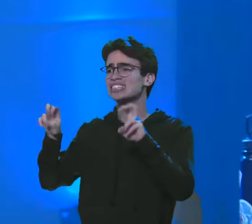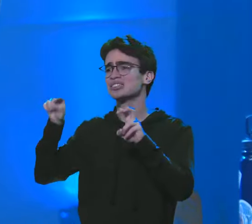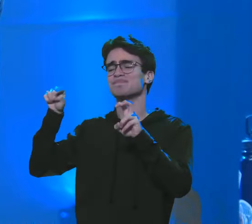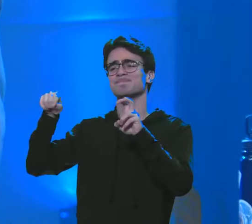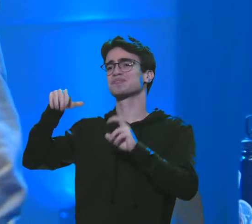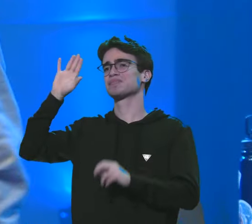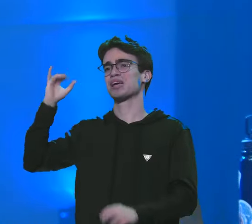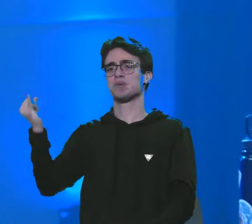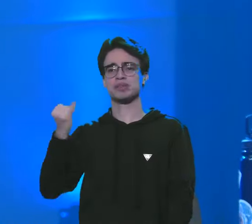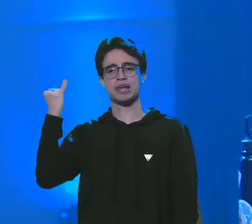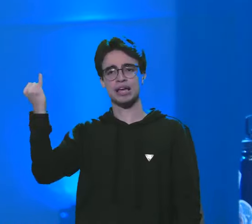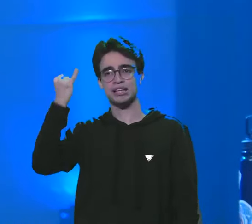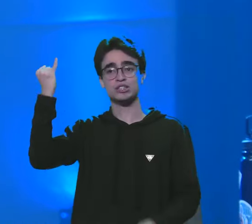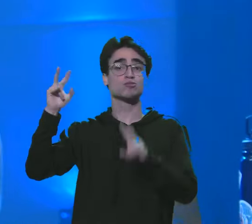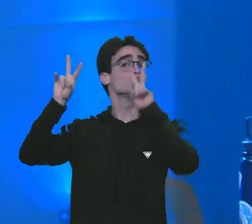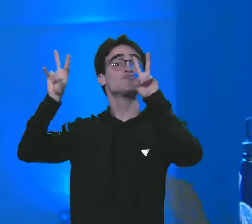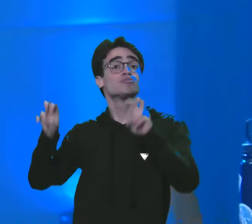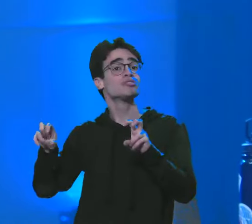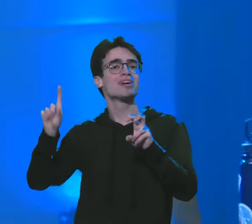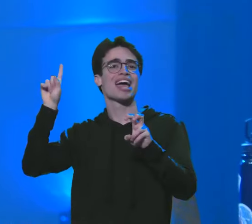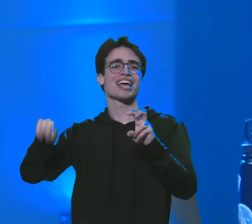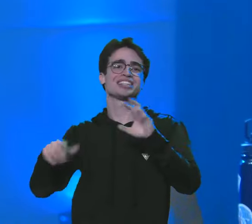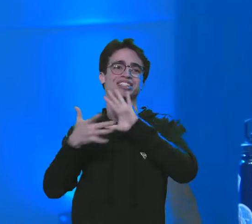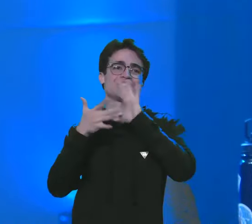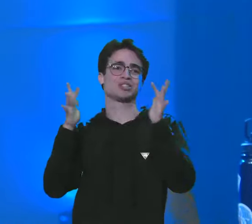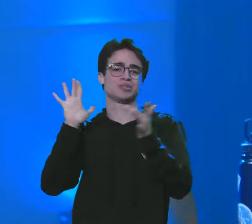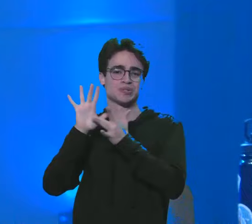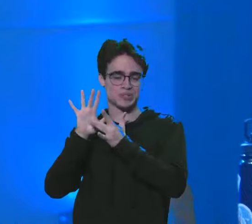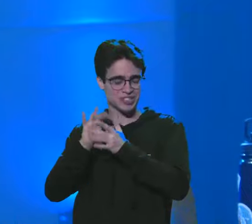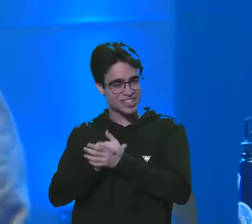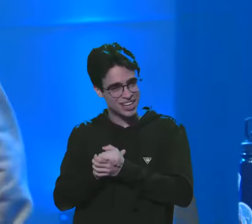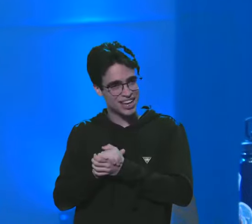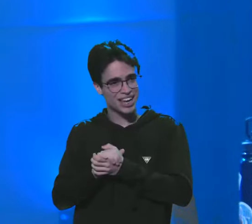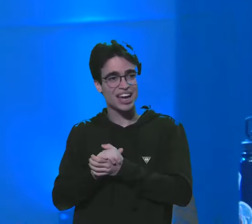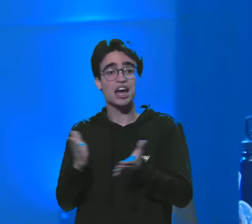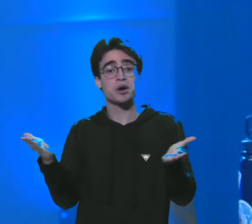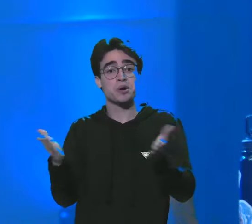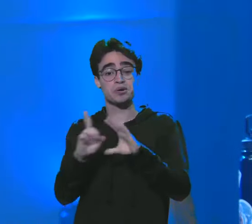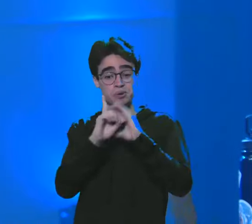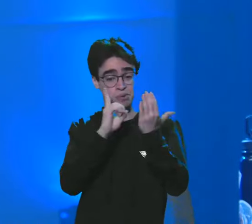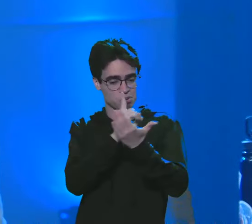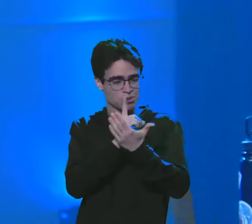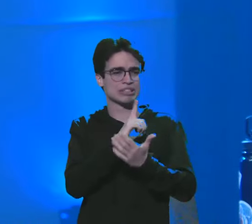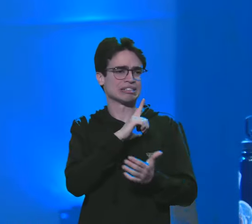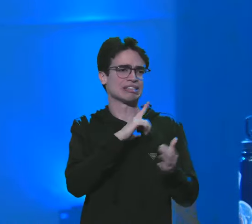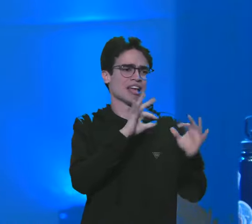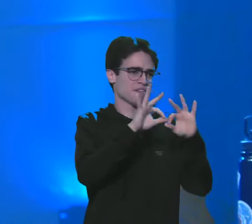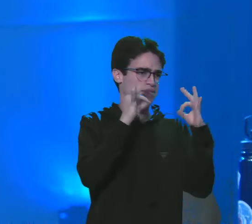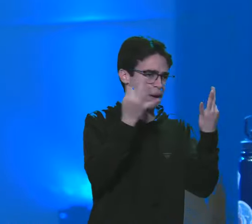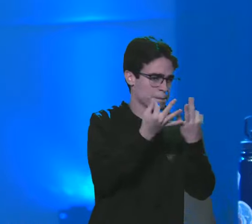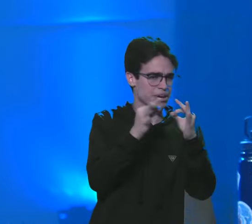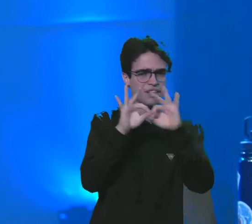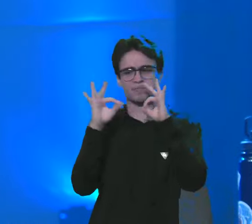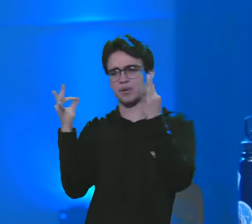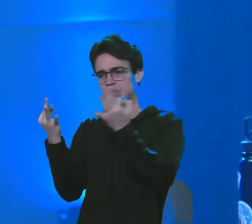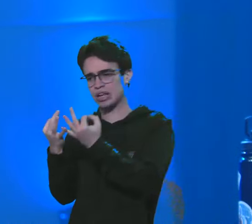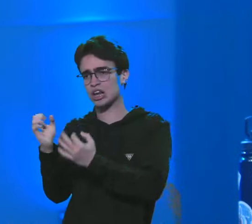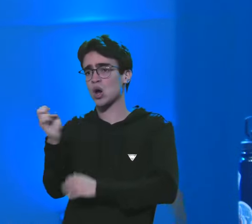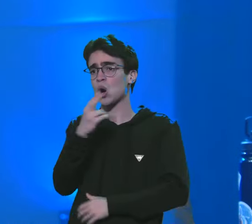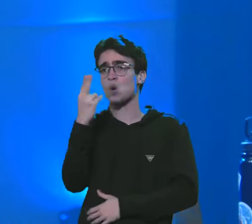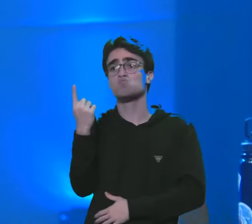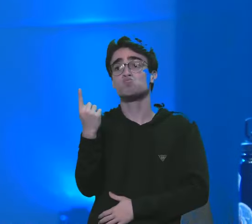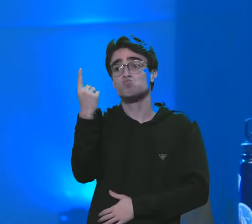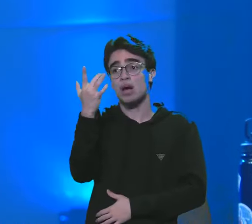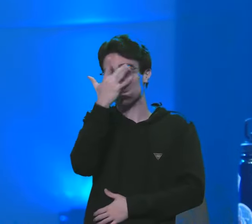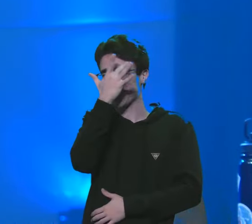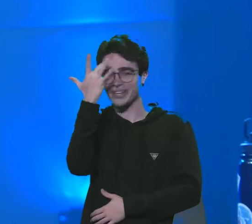importante, sobre Jesus. Num culto onde tem famílias reunidas, ou às vezes uma pessoa